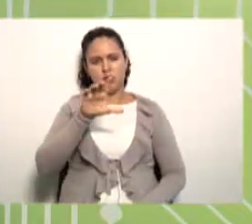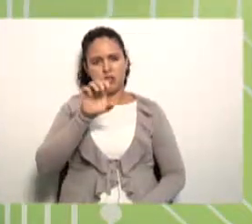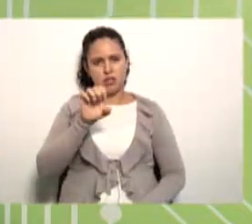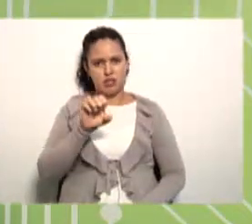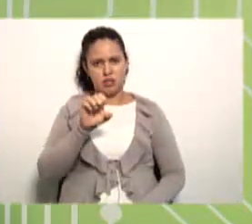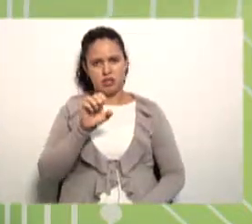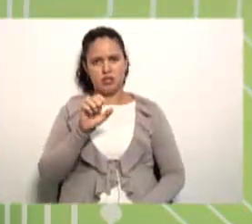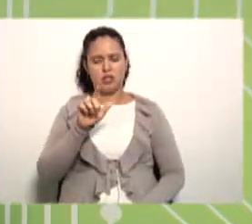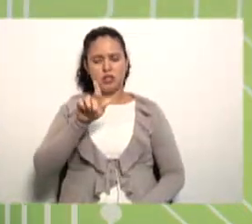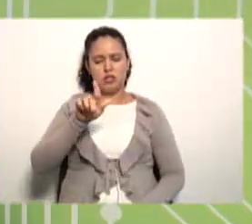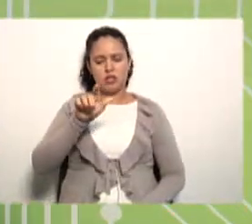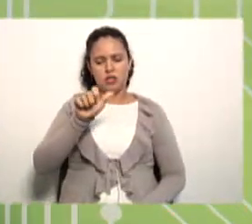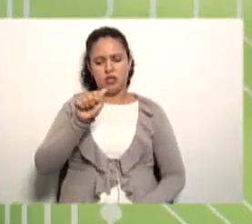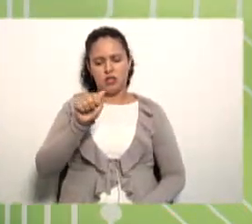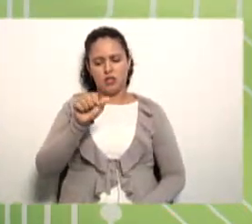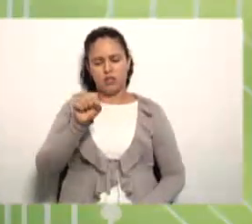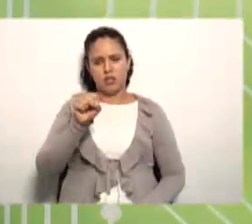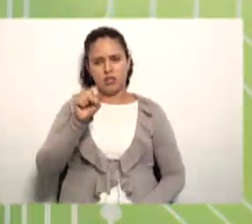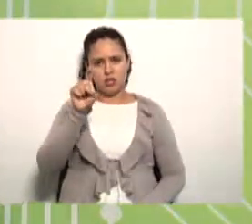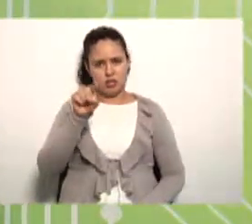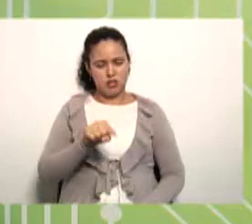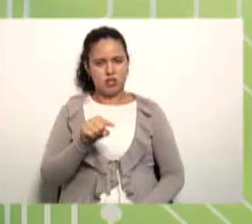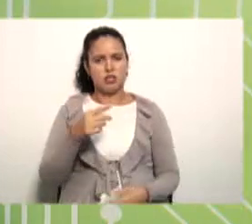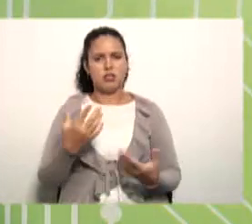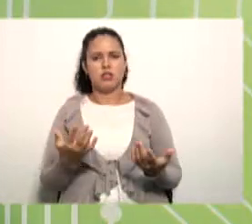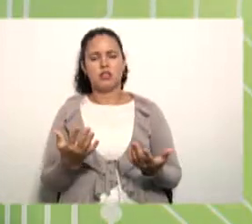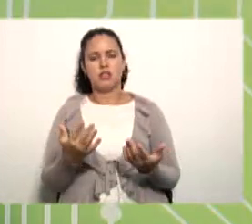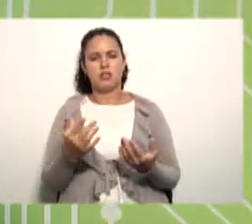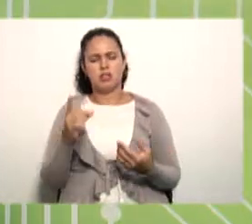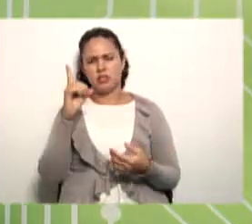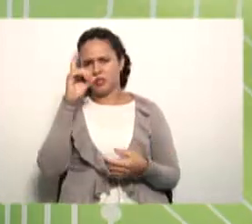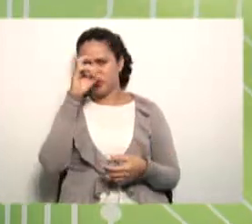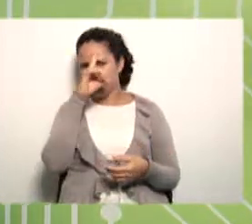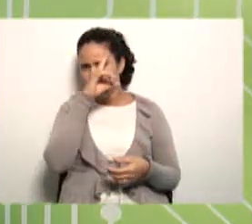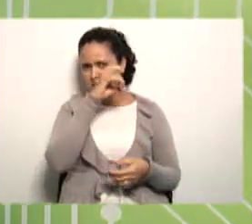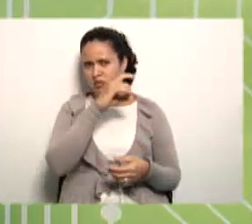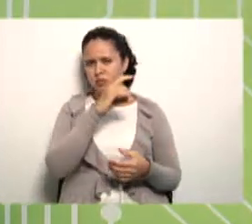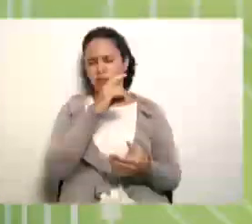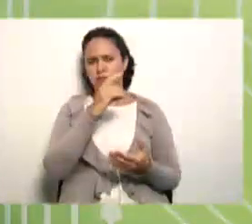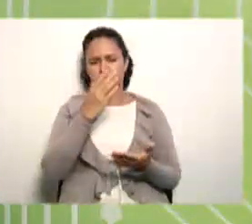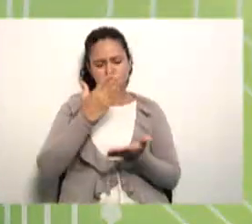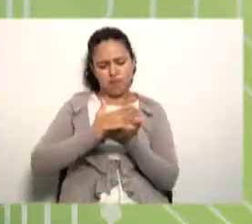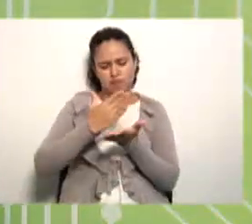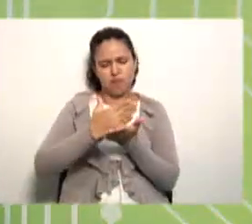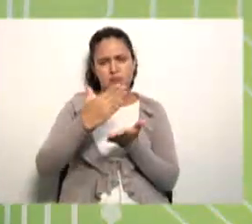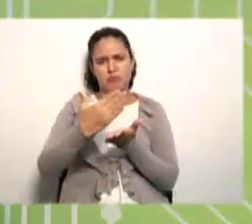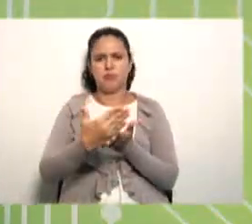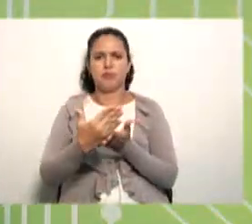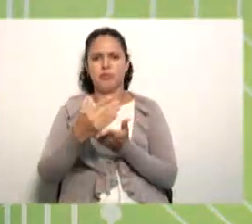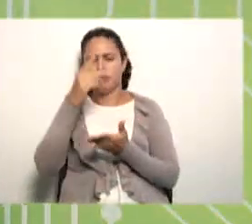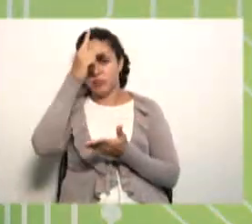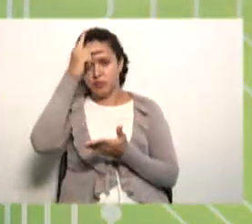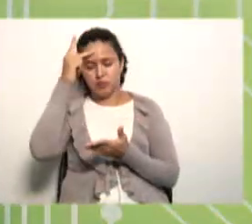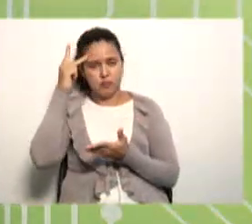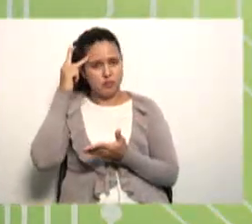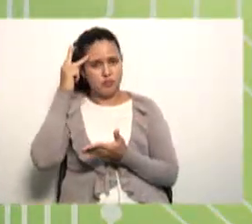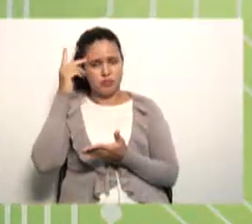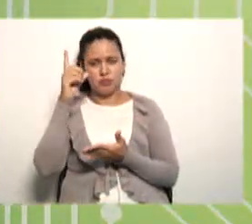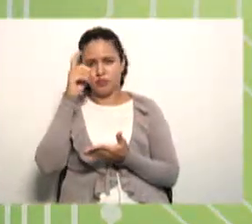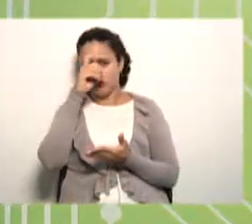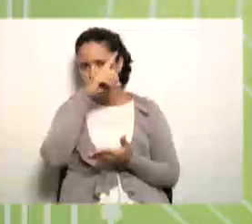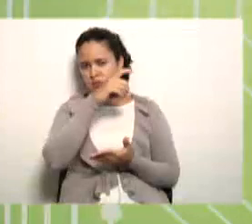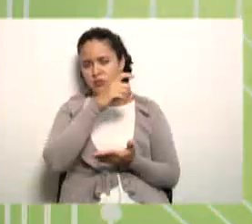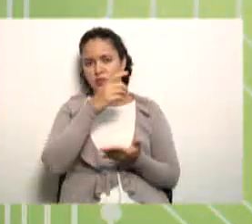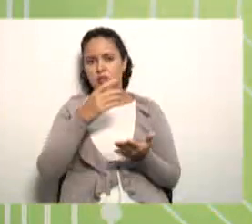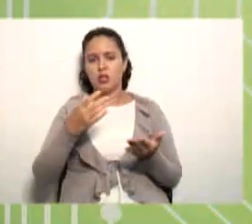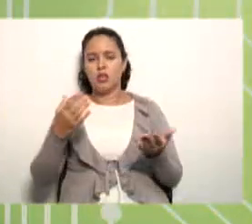mas tudo muito fragmentado. Muito difícil uma pessoa conseguir todos esses programas. Uma vez que a gente unifica os